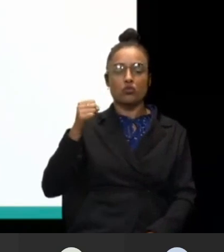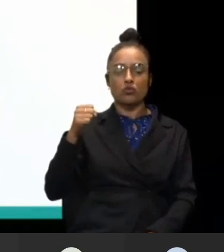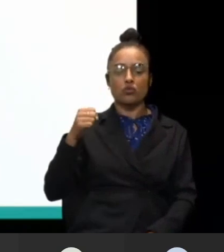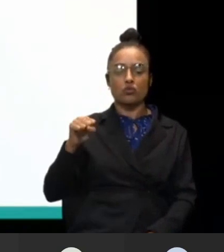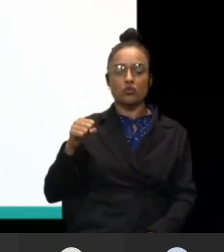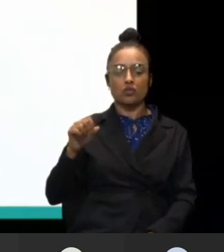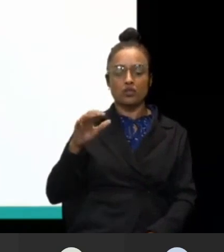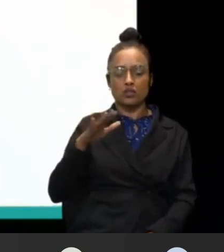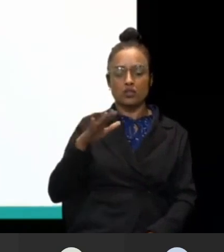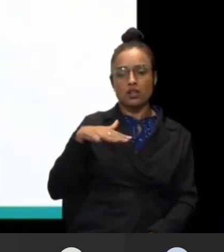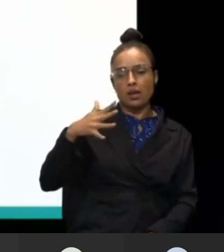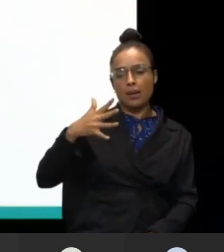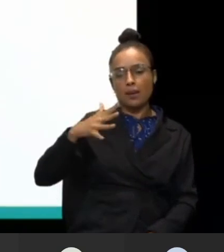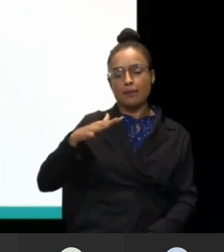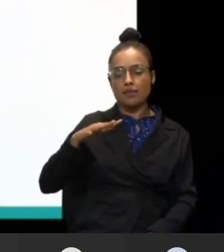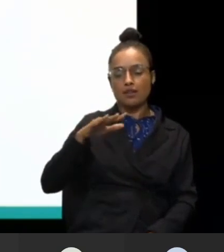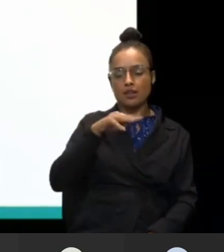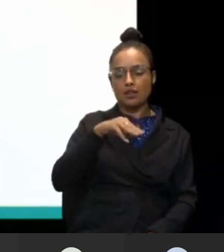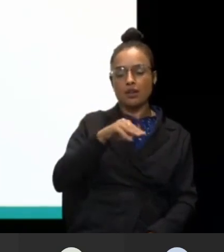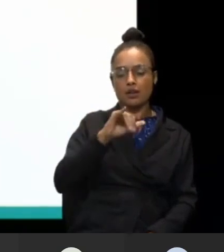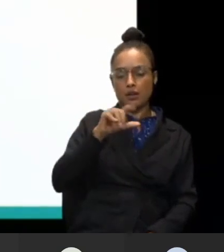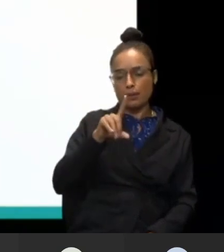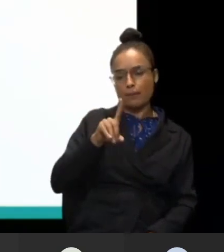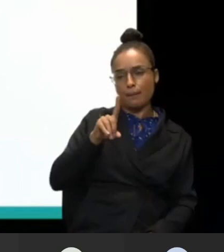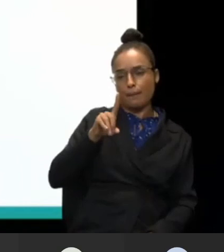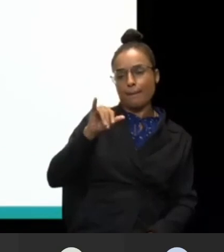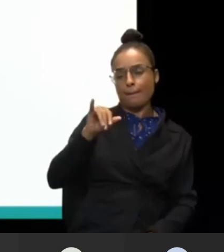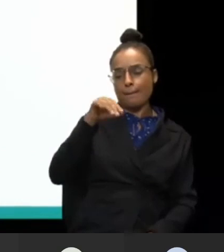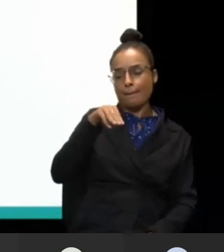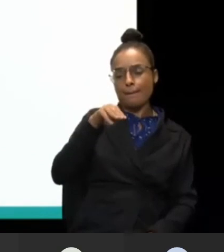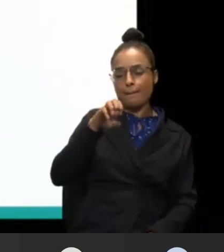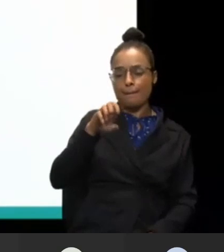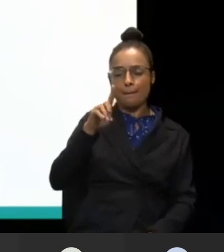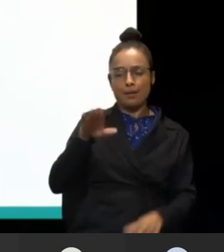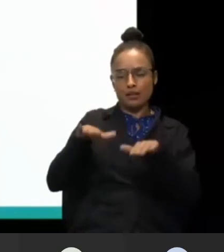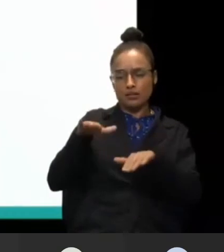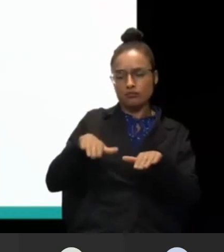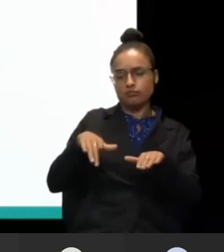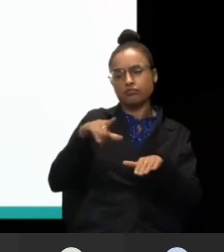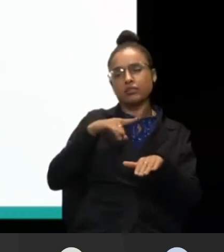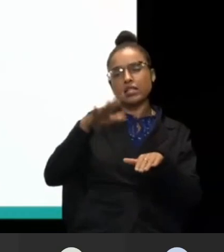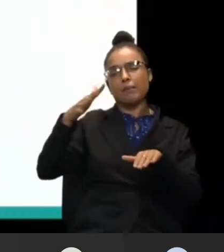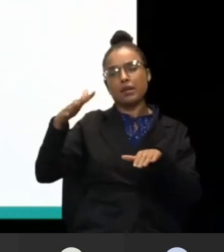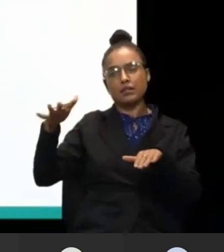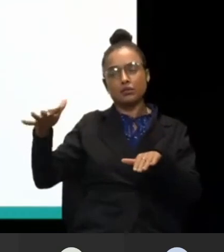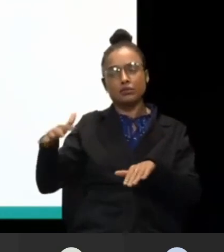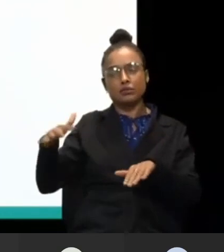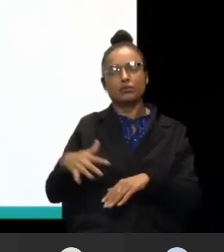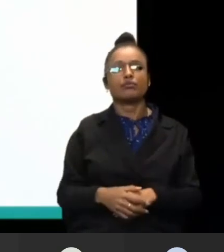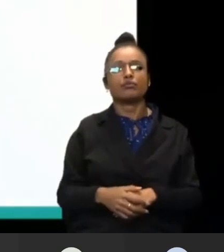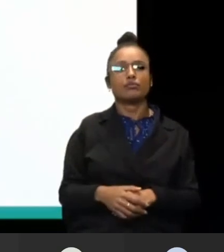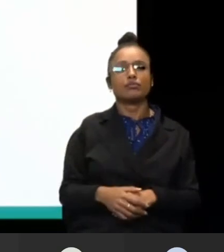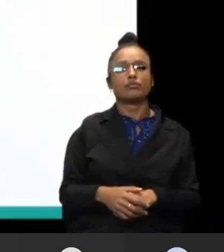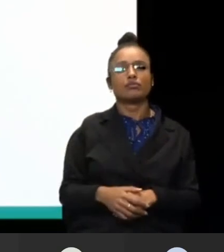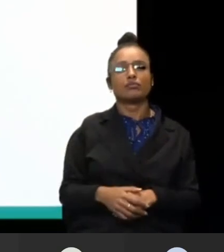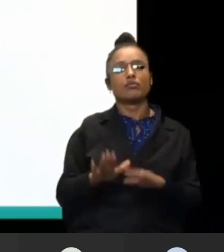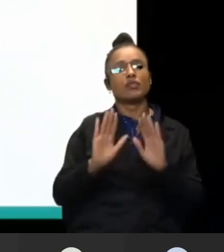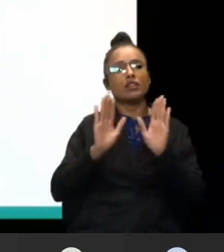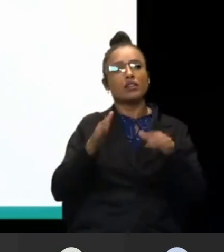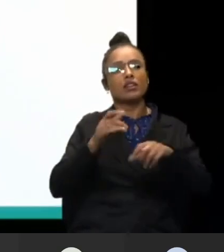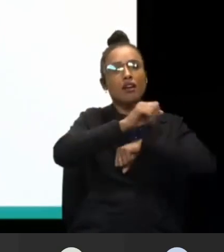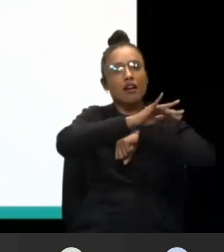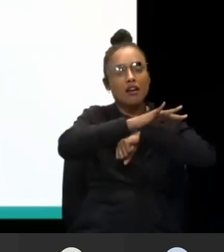a média entre eles, nós temos o índice de acidez. Nesse caso, reiterando, nesse